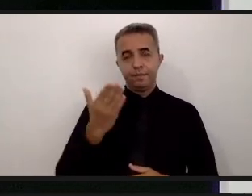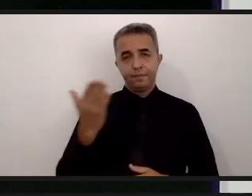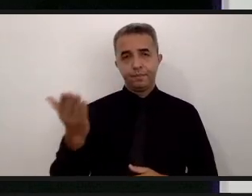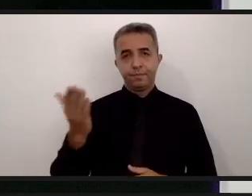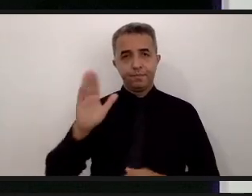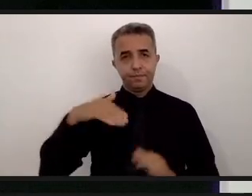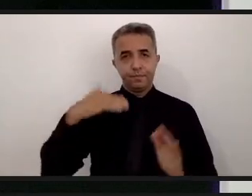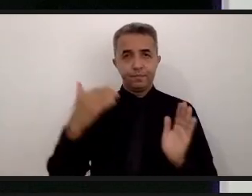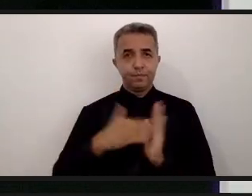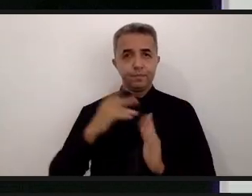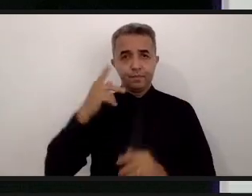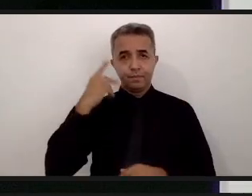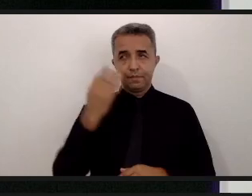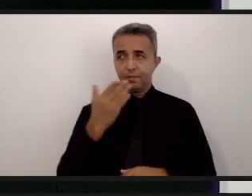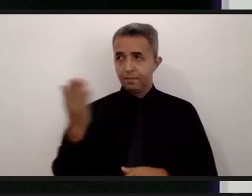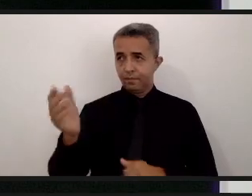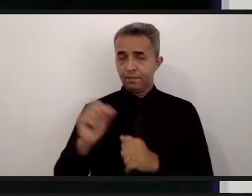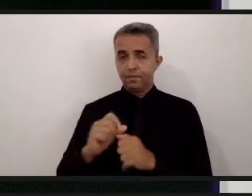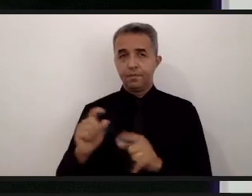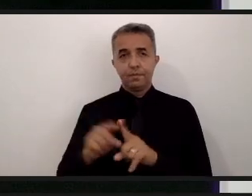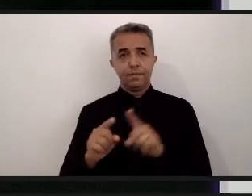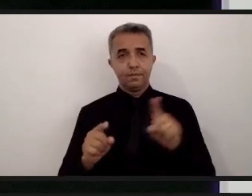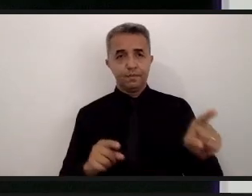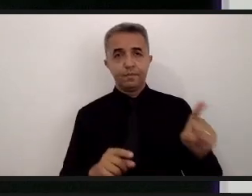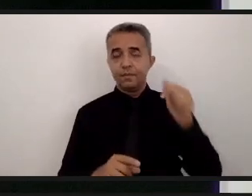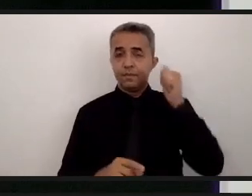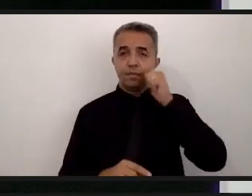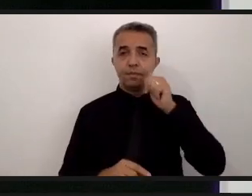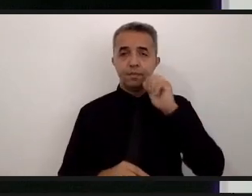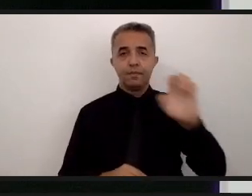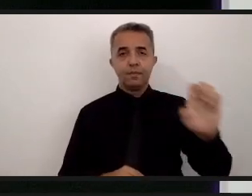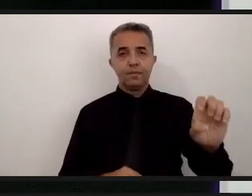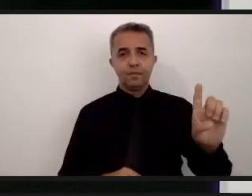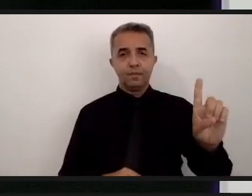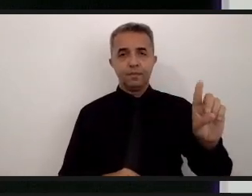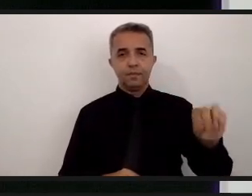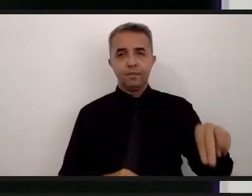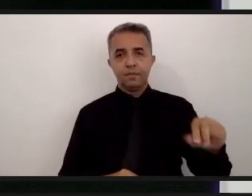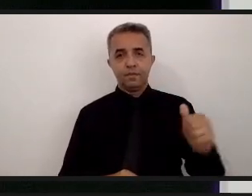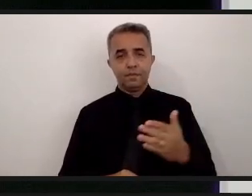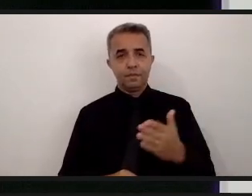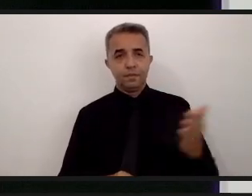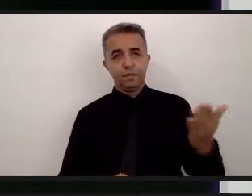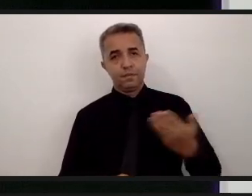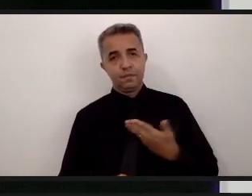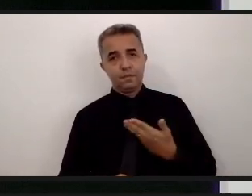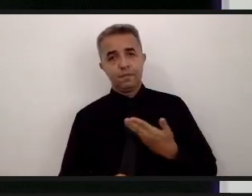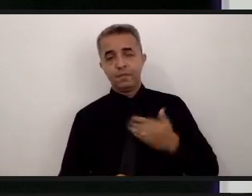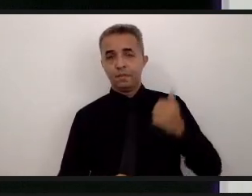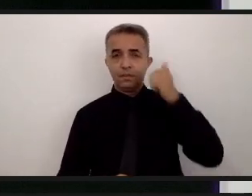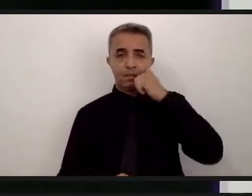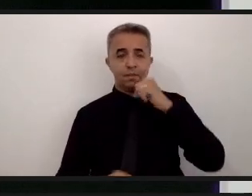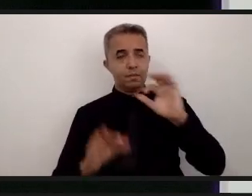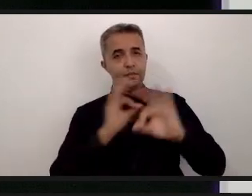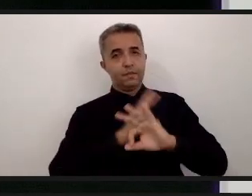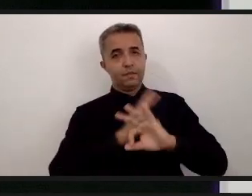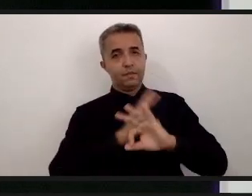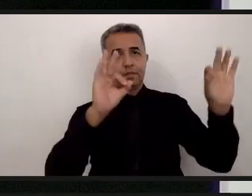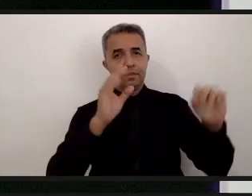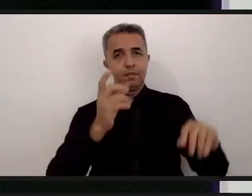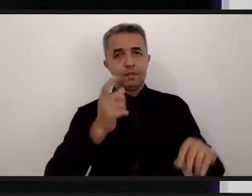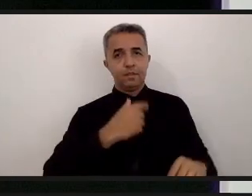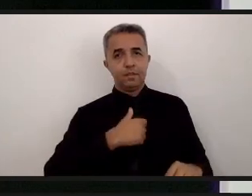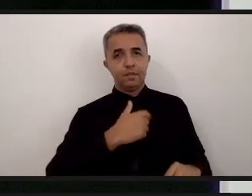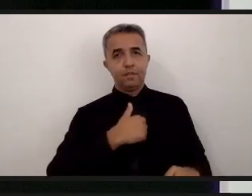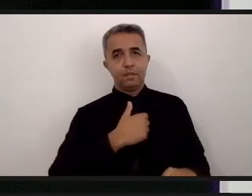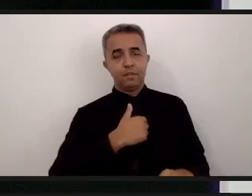faz. Edna, obrigada por ser essa amiga, essa mulher incrível. Agradeço a minha família que está aqui e ao meu maior exemplo de mulher,